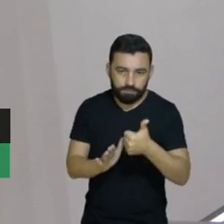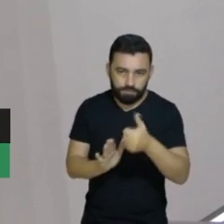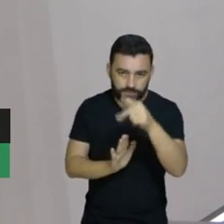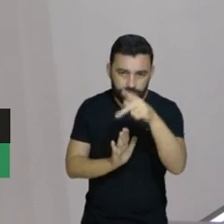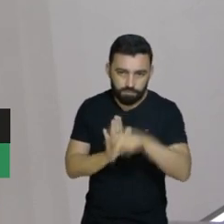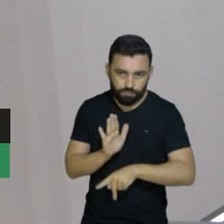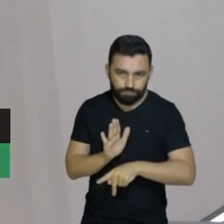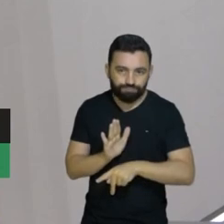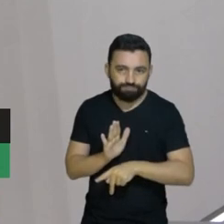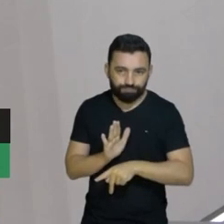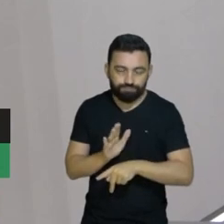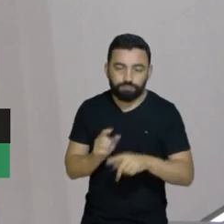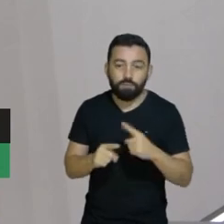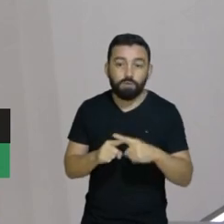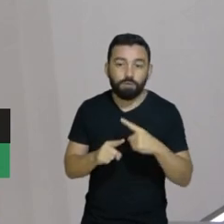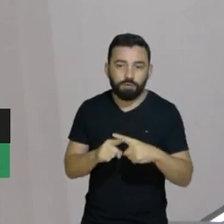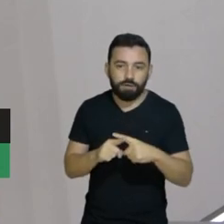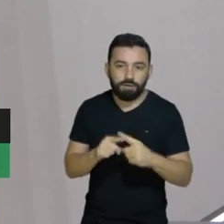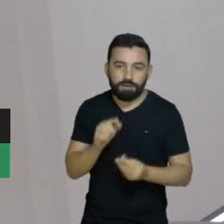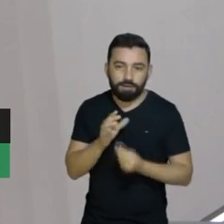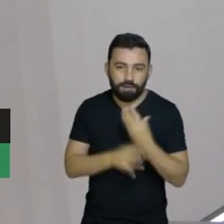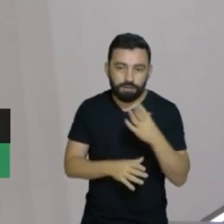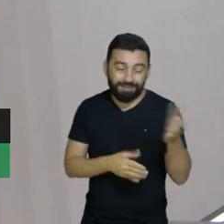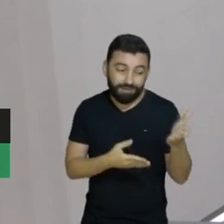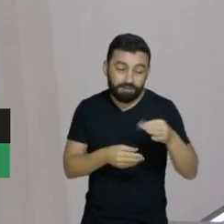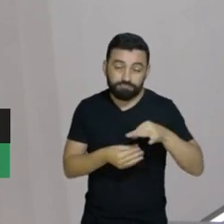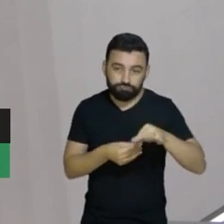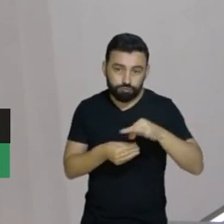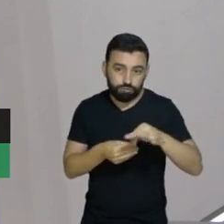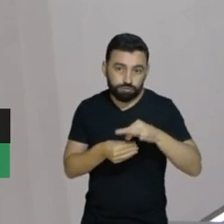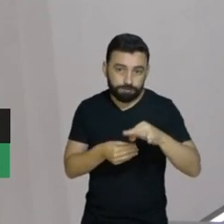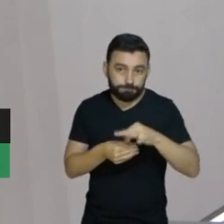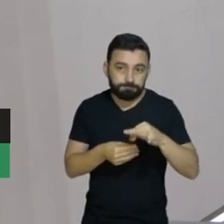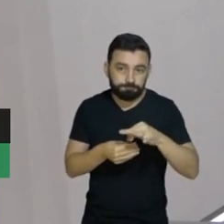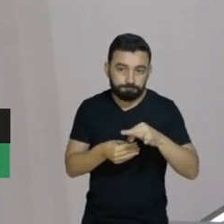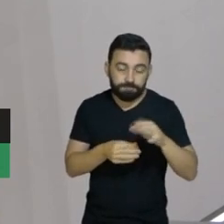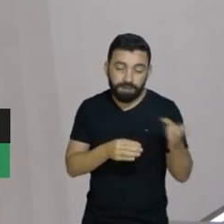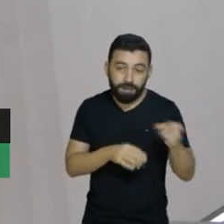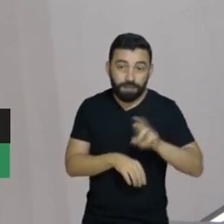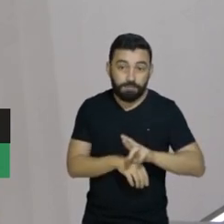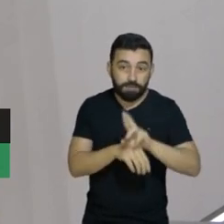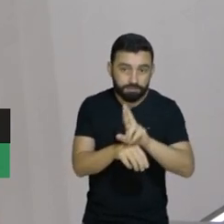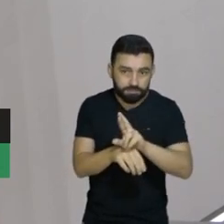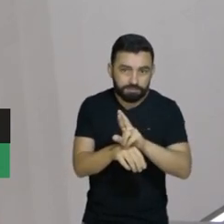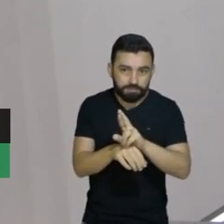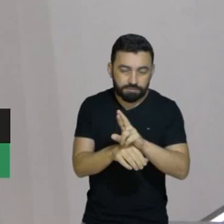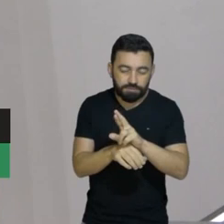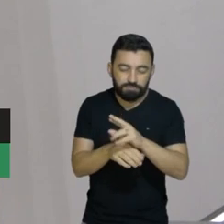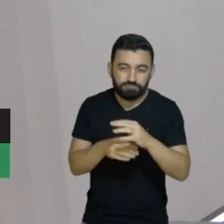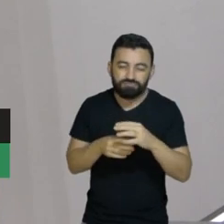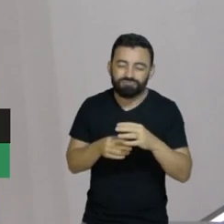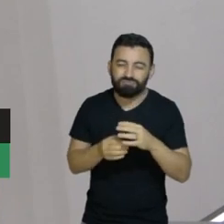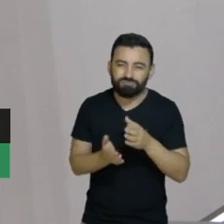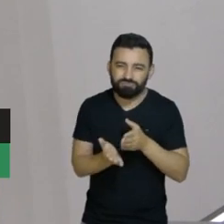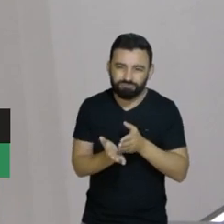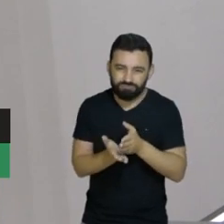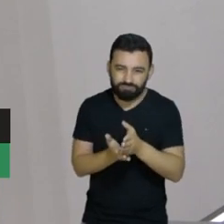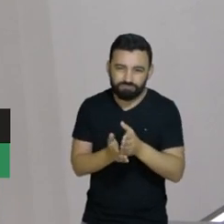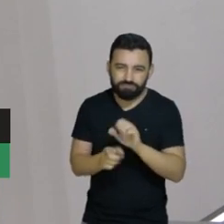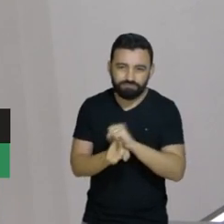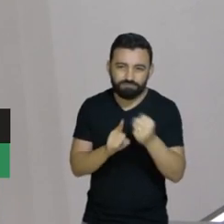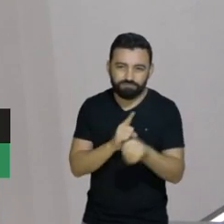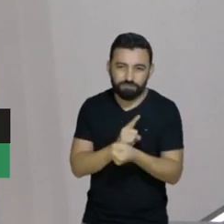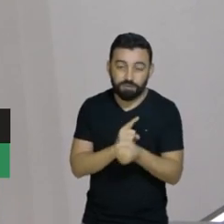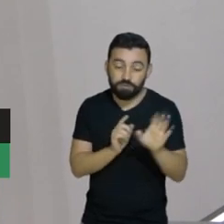é fruto da iniciativa de uma instituição que representa um segmento da sociedade e que chegou